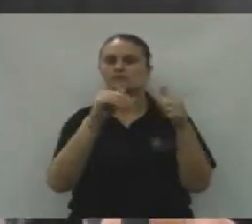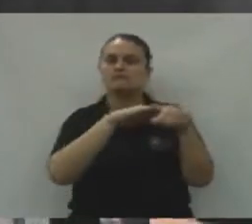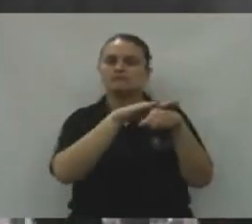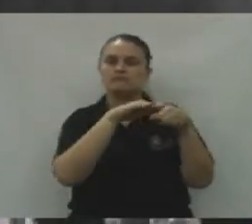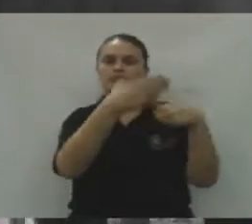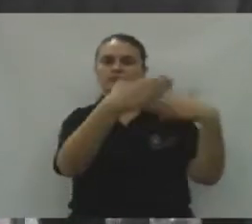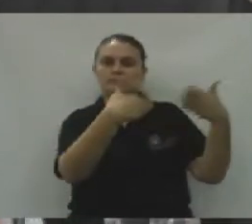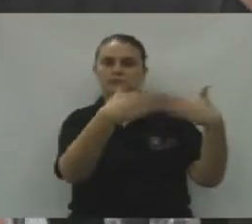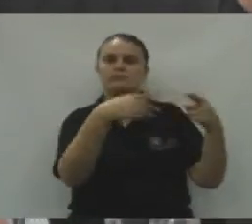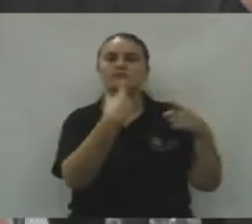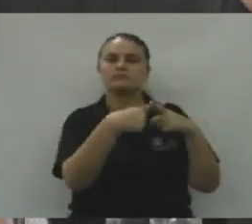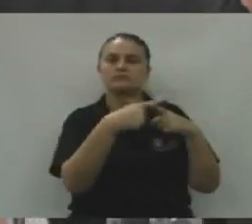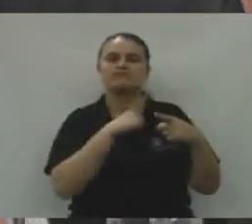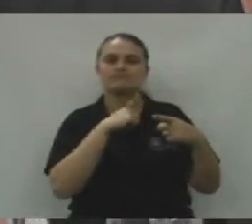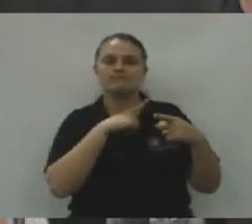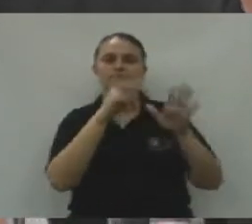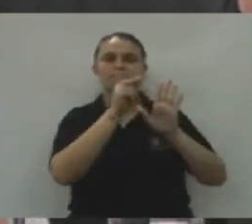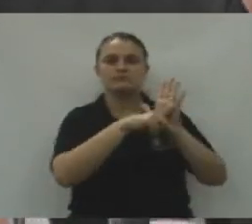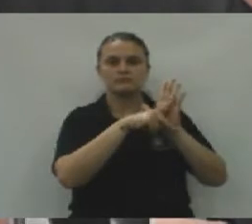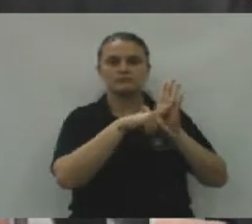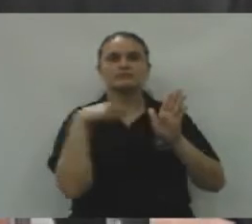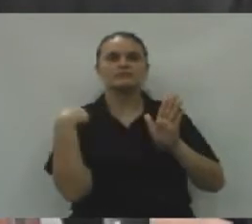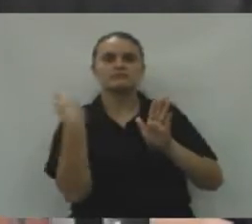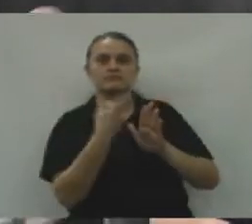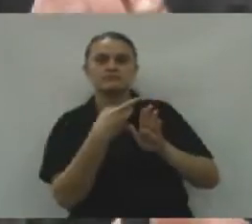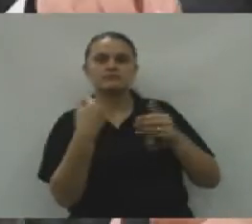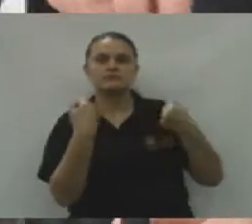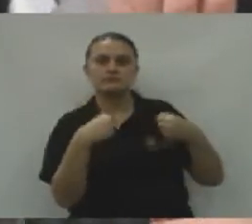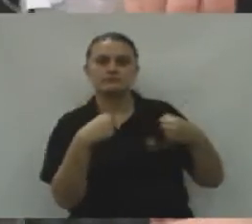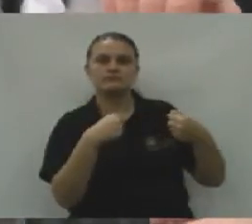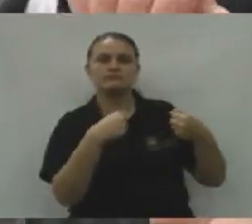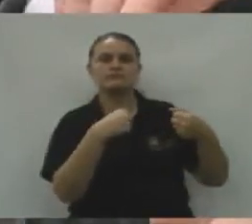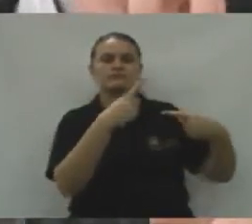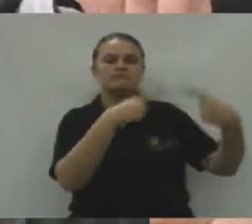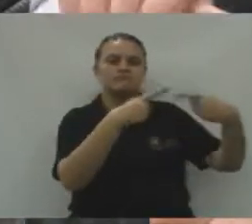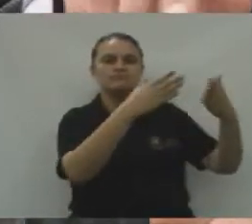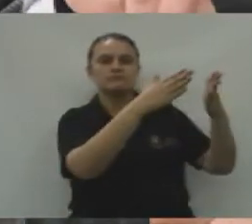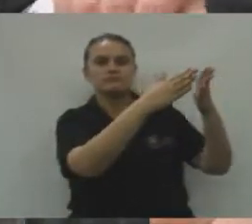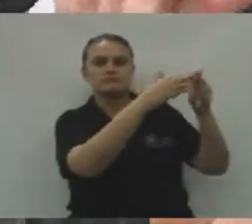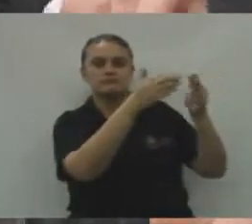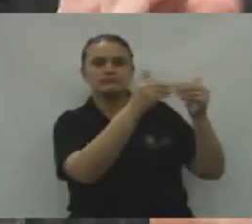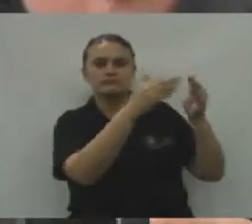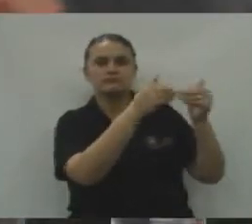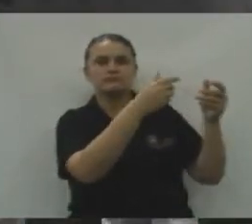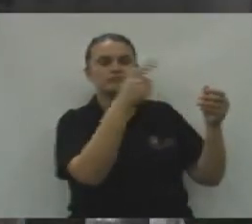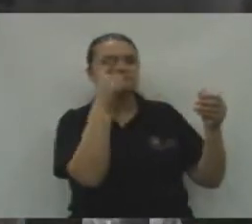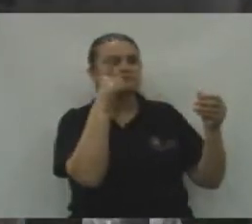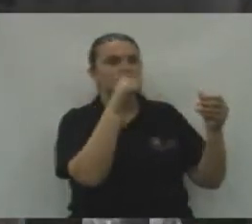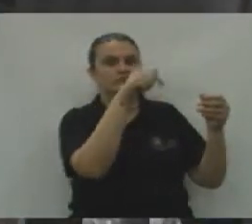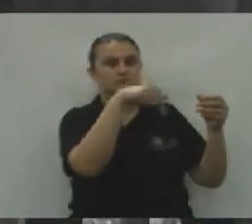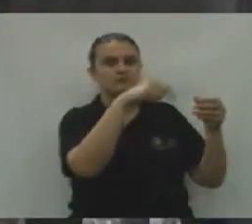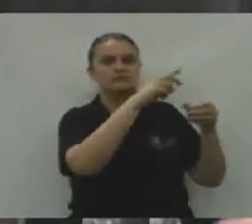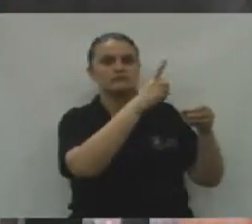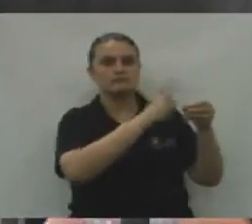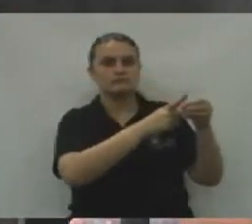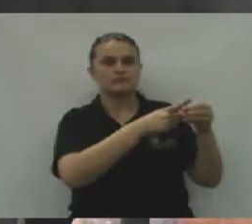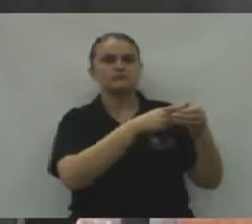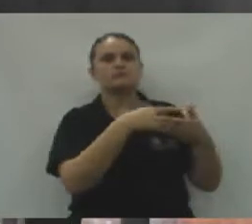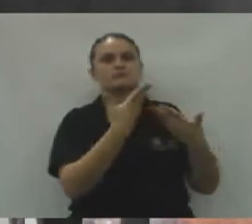atentos, porque existia esse projeto e nós precisávamos trazer aí para a nossa cidade. E